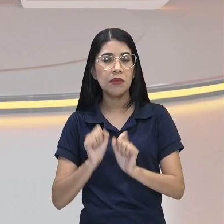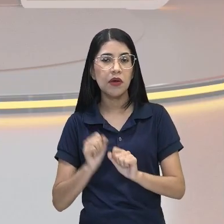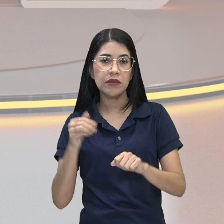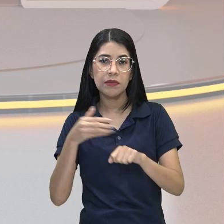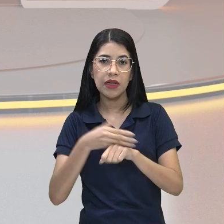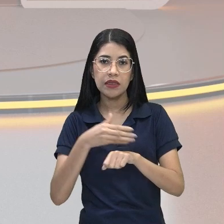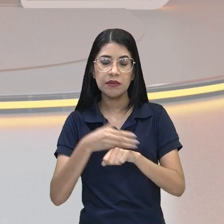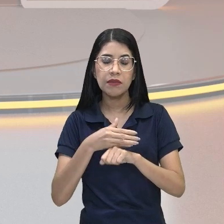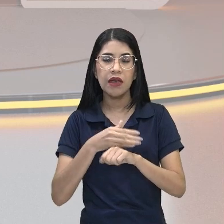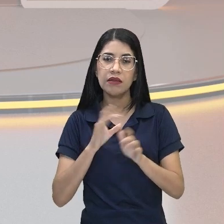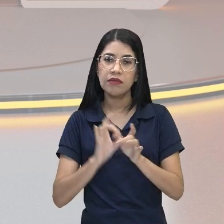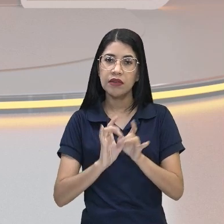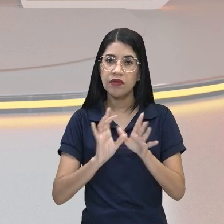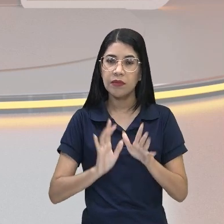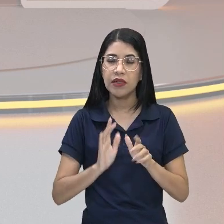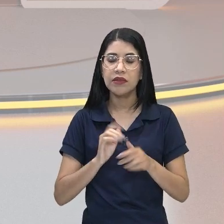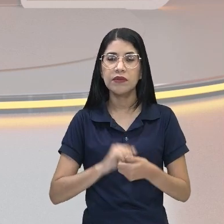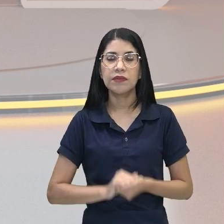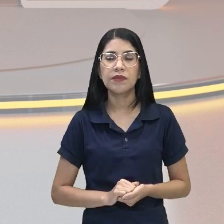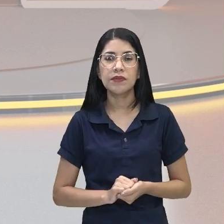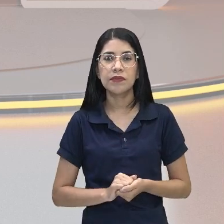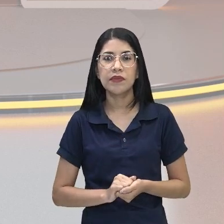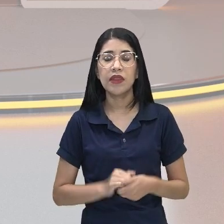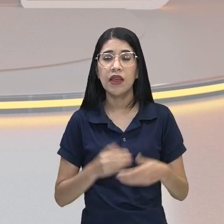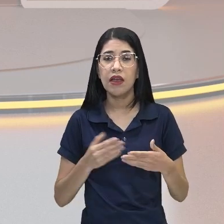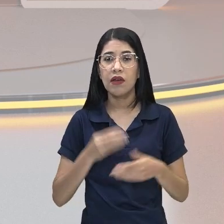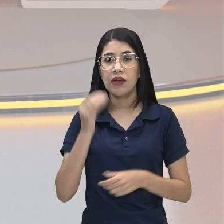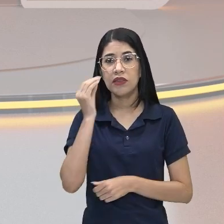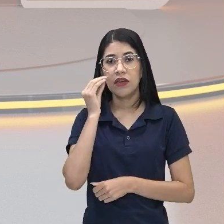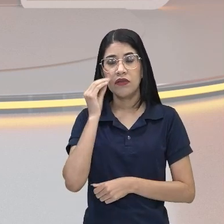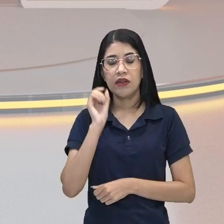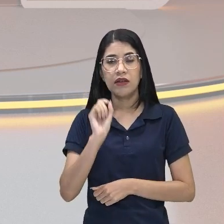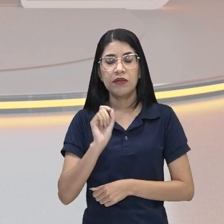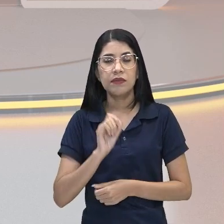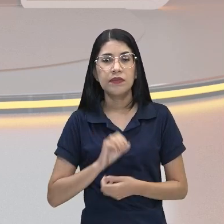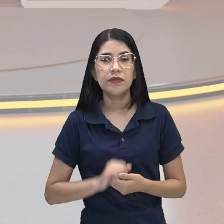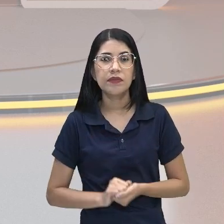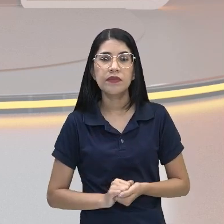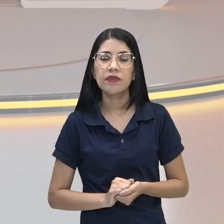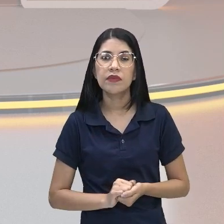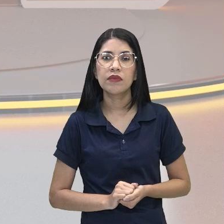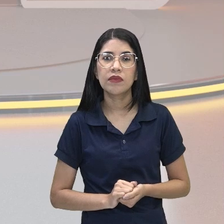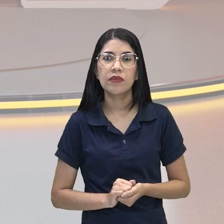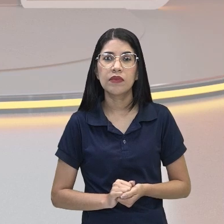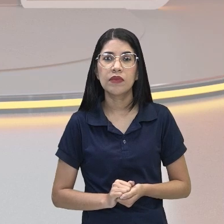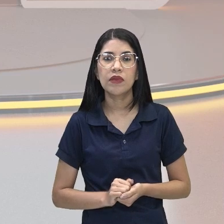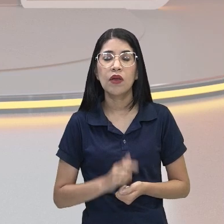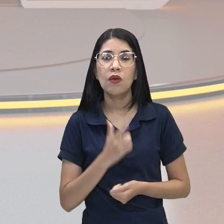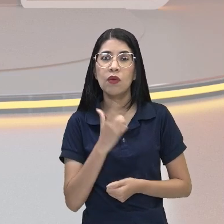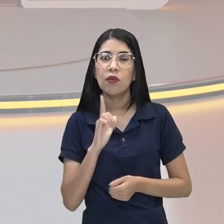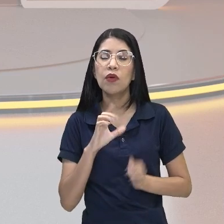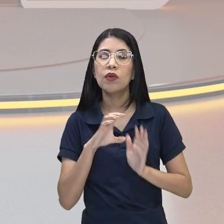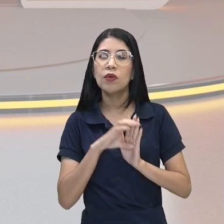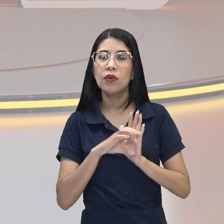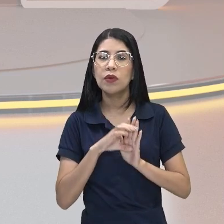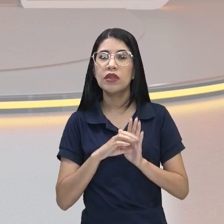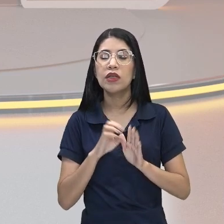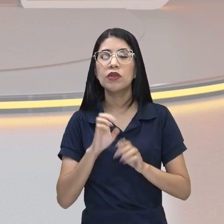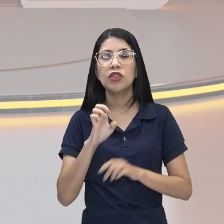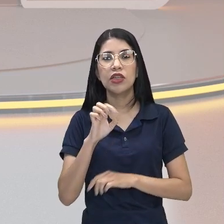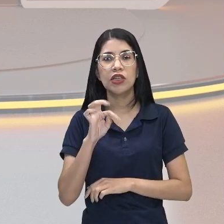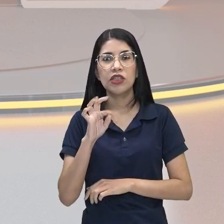aí da sociedade. E aí nós vamos agora para uma outra concepção de Estado, que é